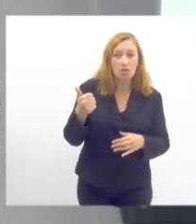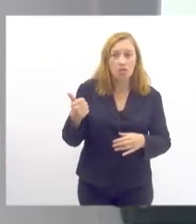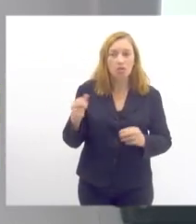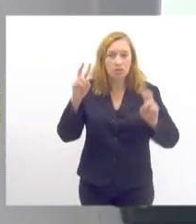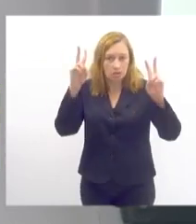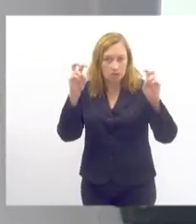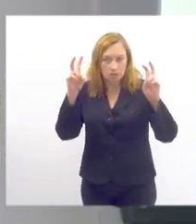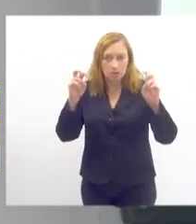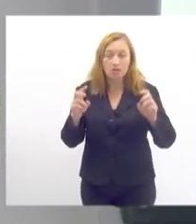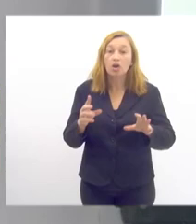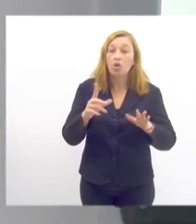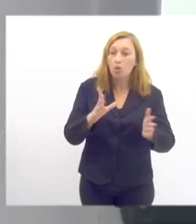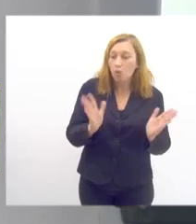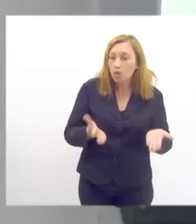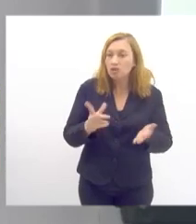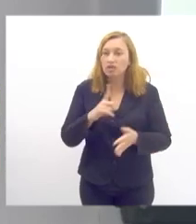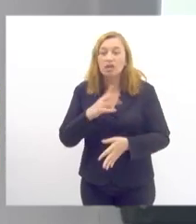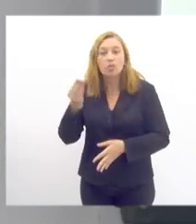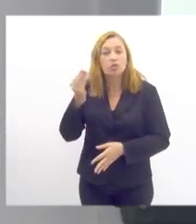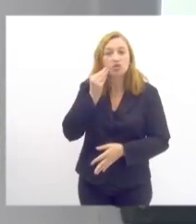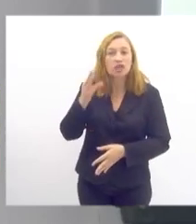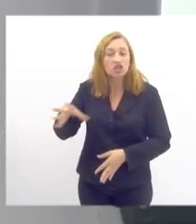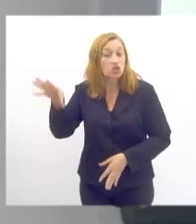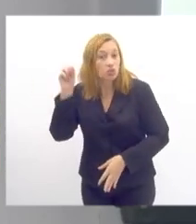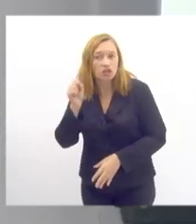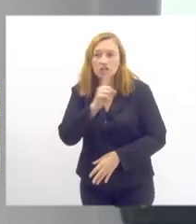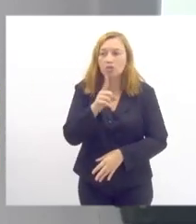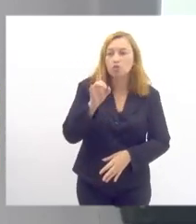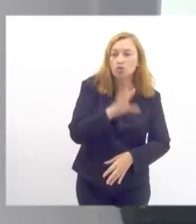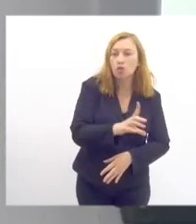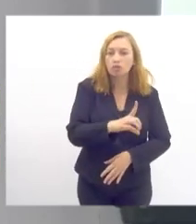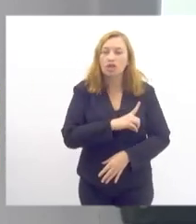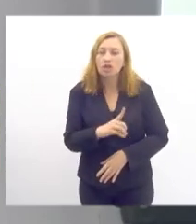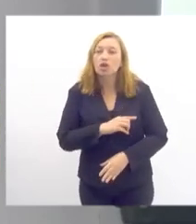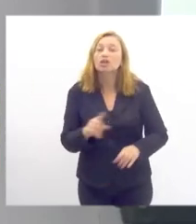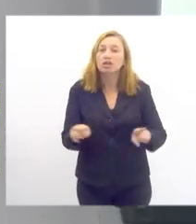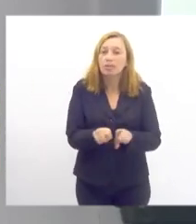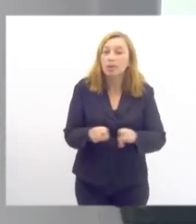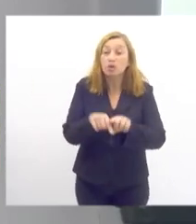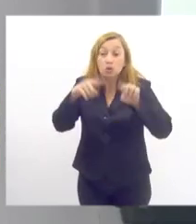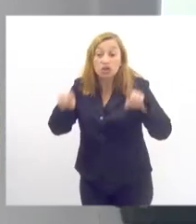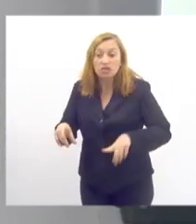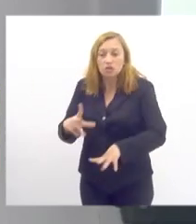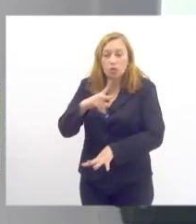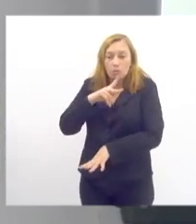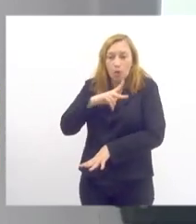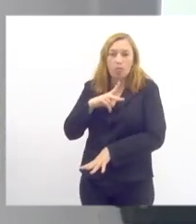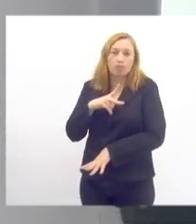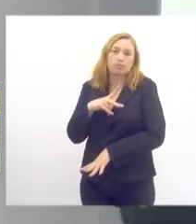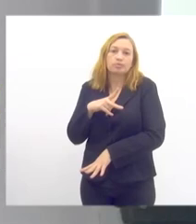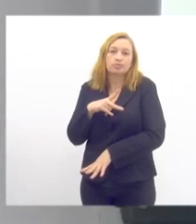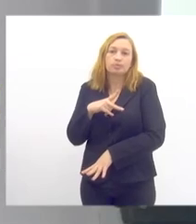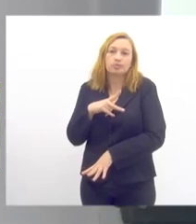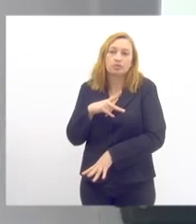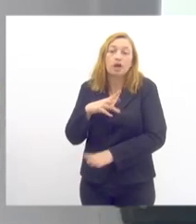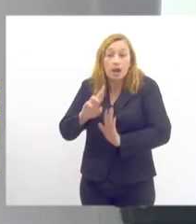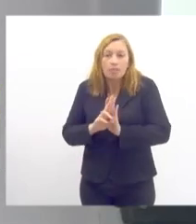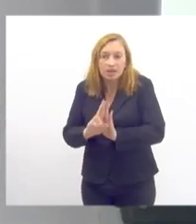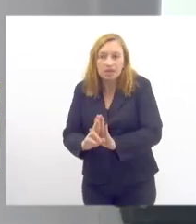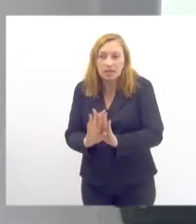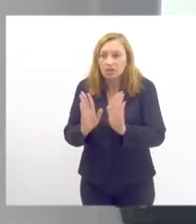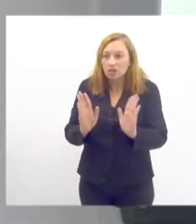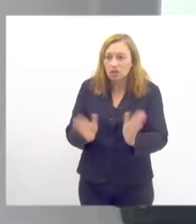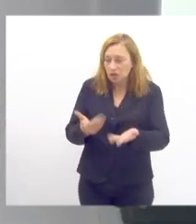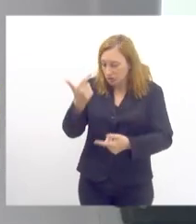têm a oportunidade de ouvir não só o DETRAN, como os servidores, que hoje representados aqui